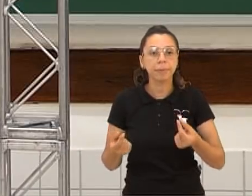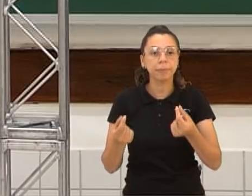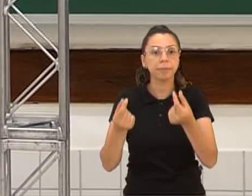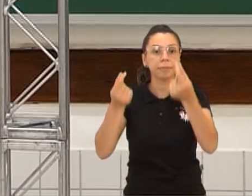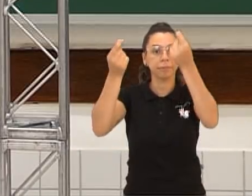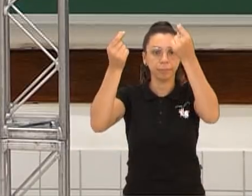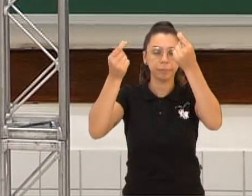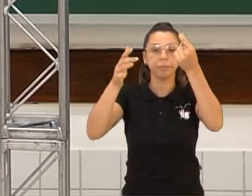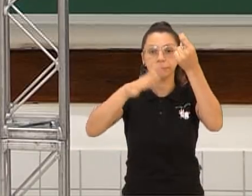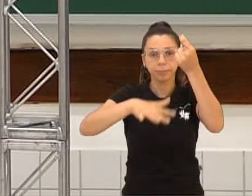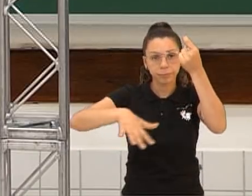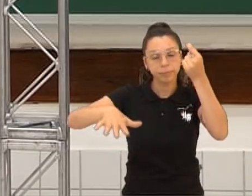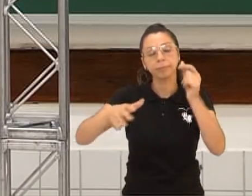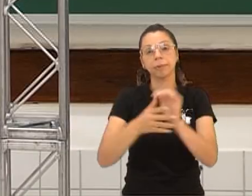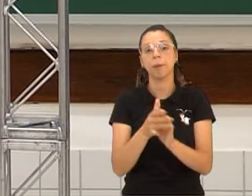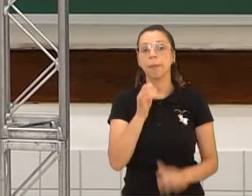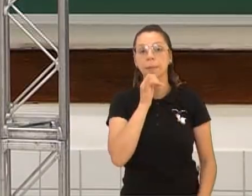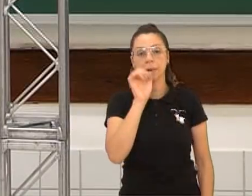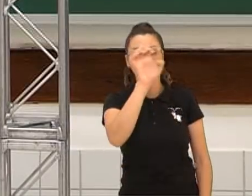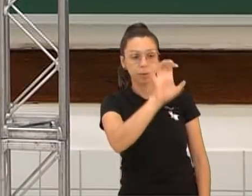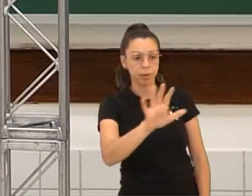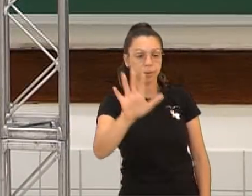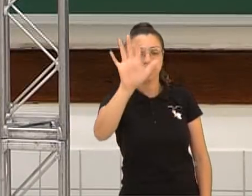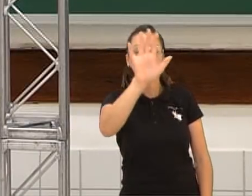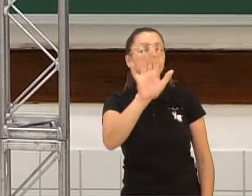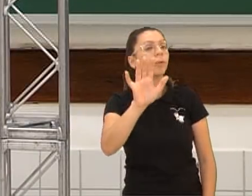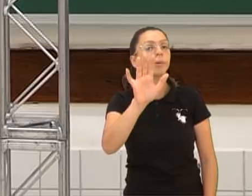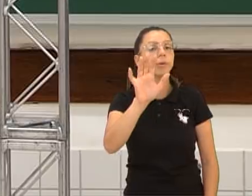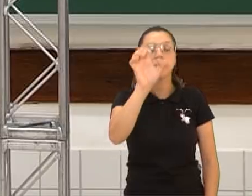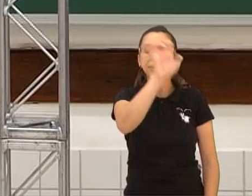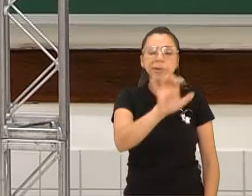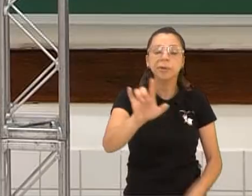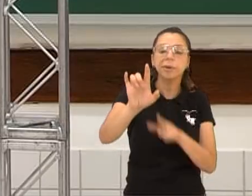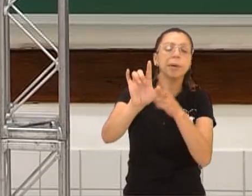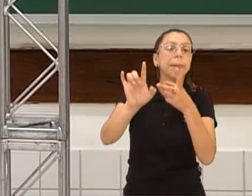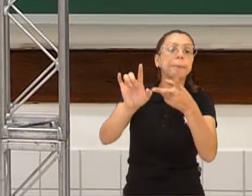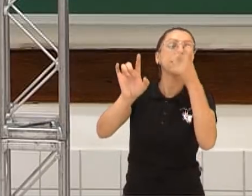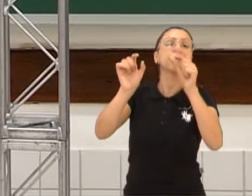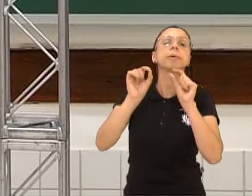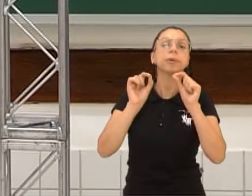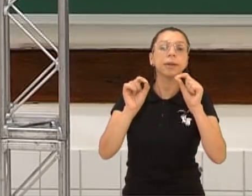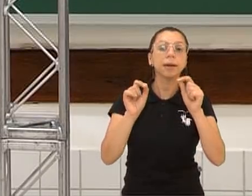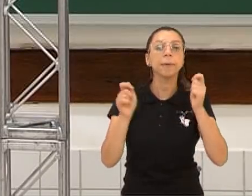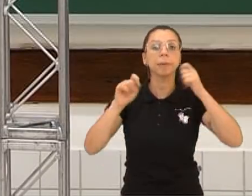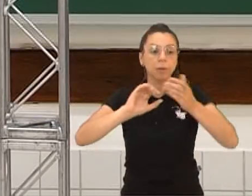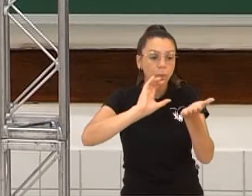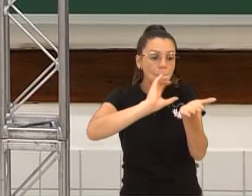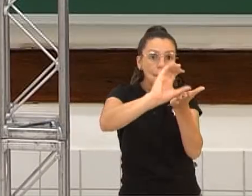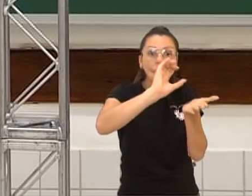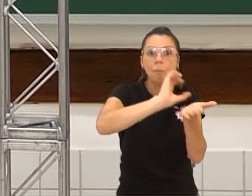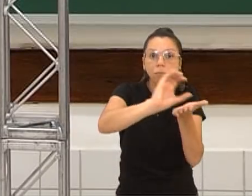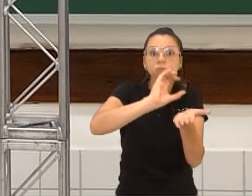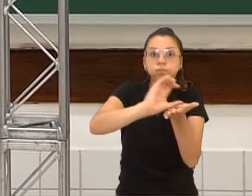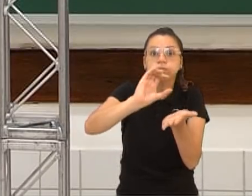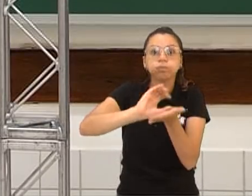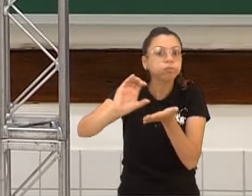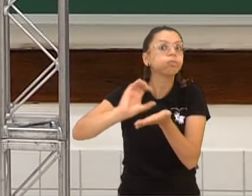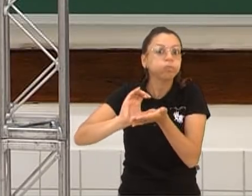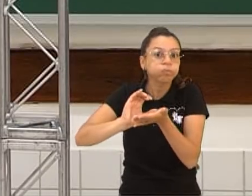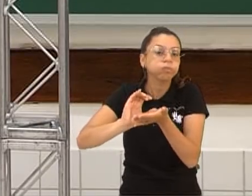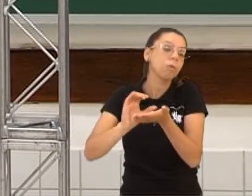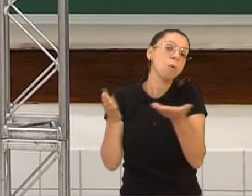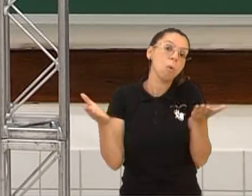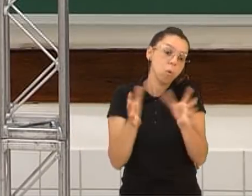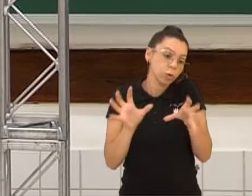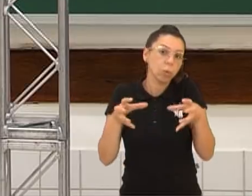pegar o continente europeu. Qual foi a grande sacada dos europeus? Investir no próprio território, formar um bloco econômico que hoje é o mais forte do